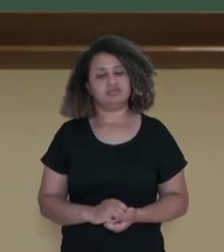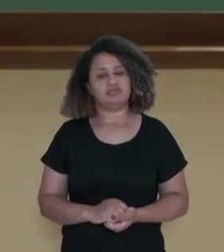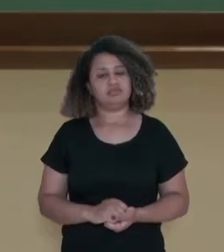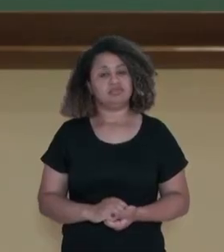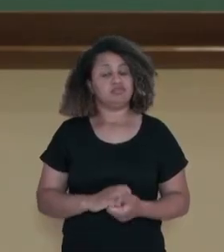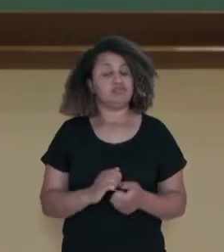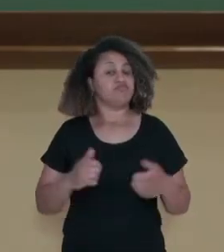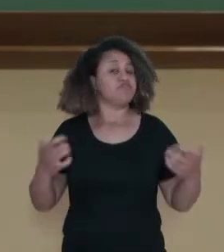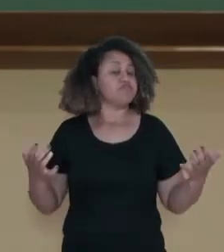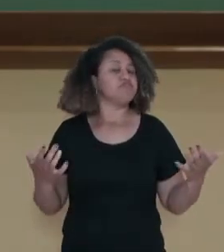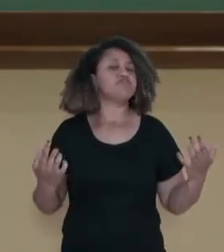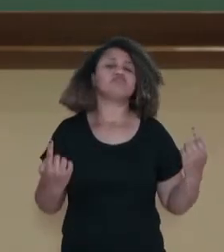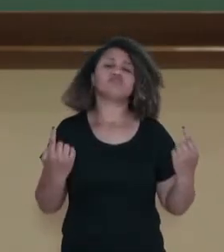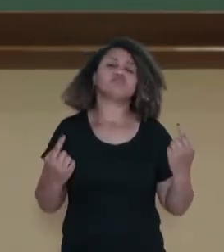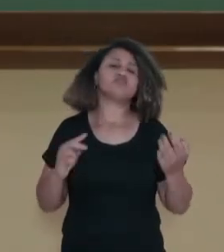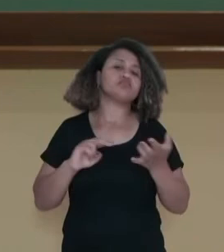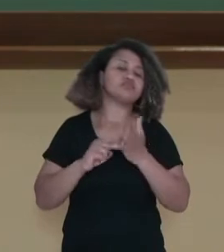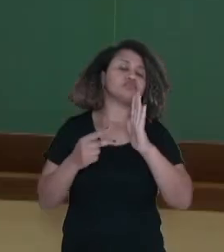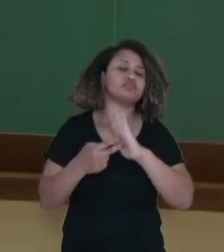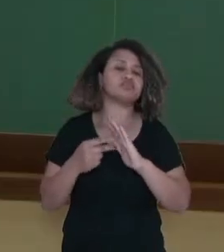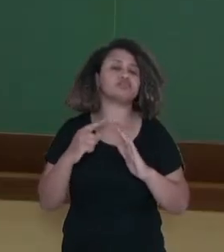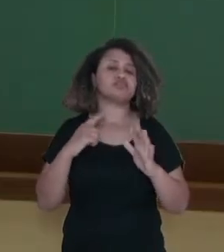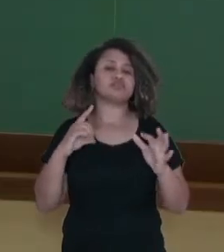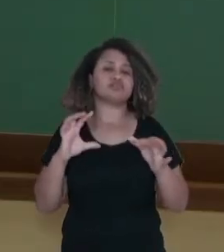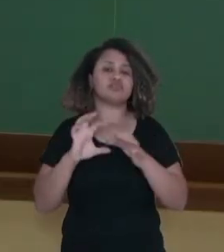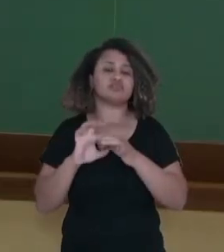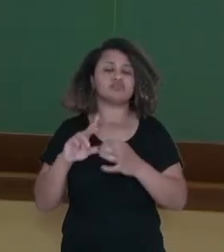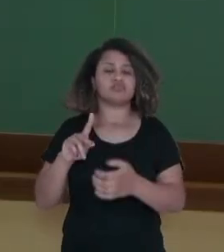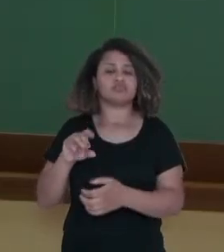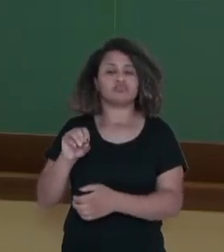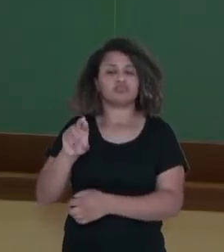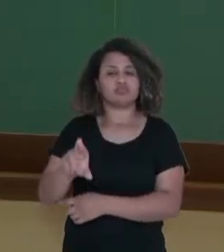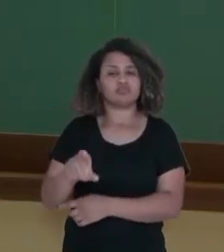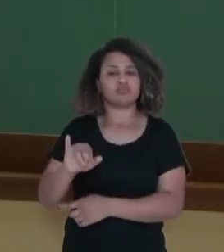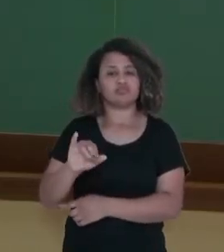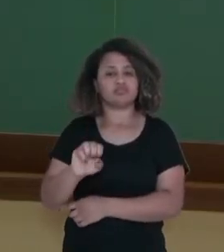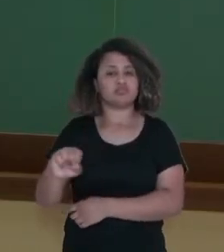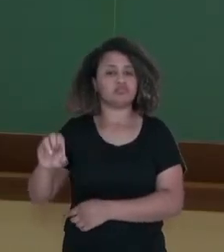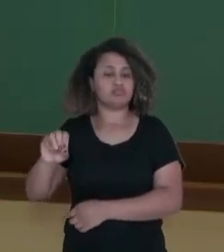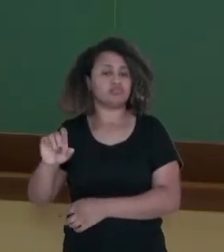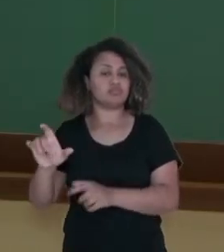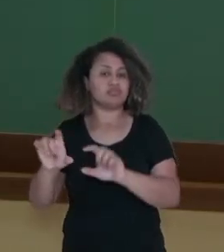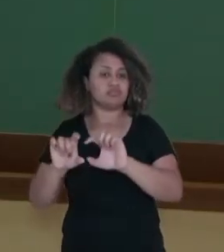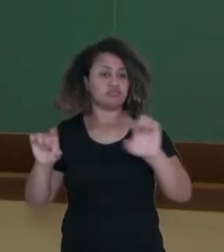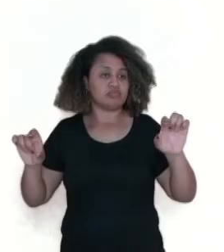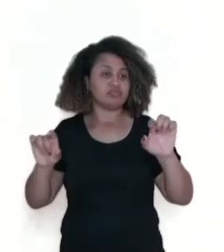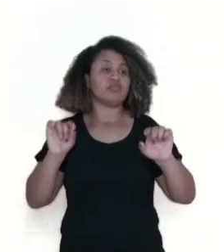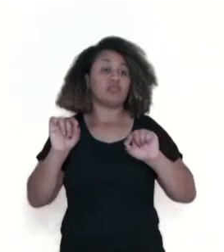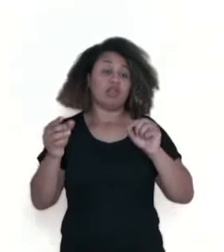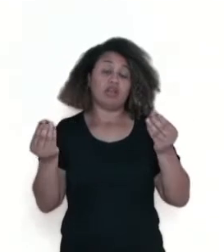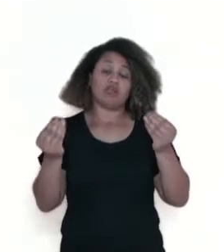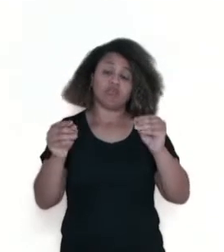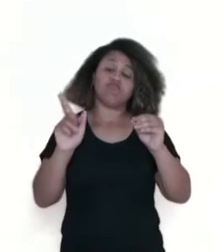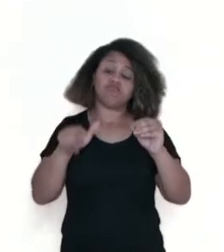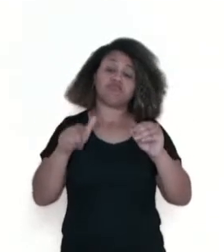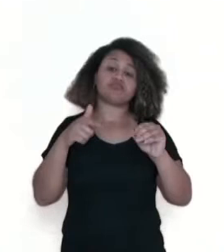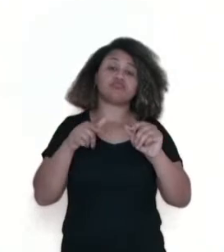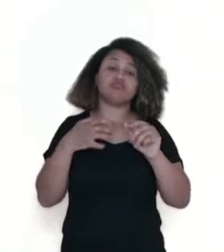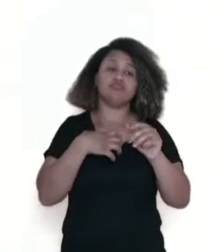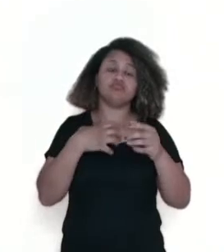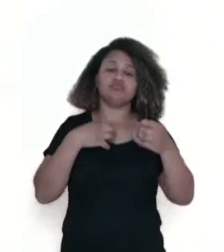Então, estudantes, qual é o sentido da conjunção? Por isso aqui nesta oração. Quem colocou ali que é uma explicação, veja